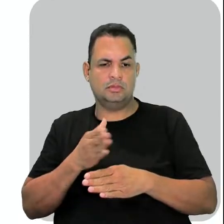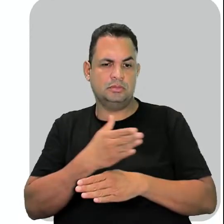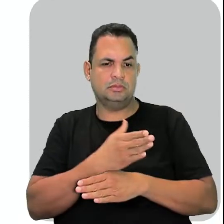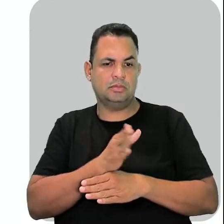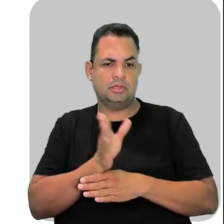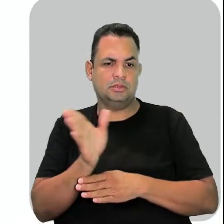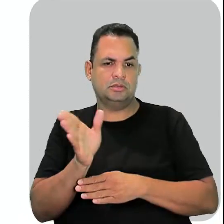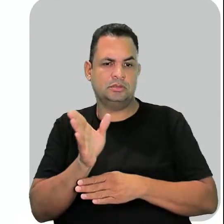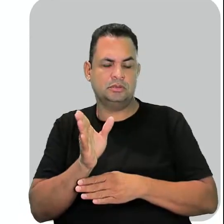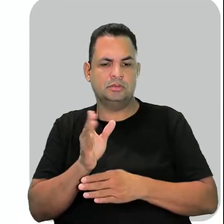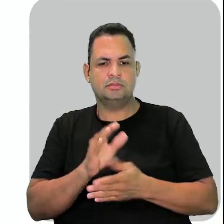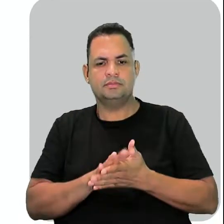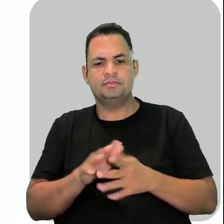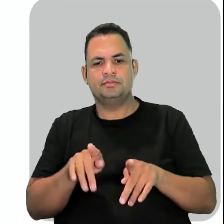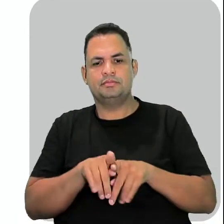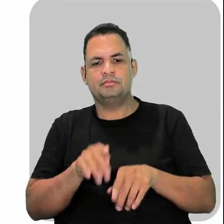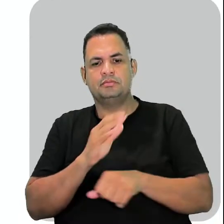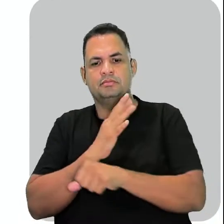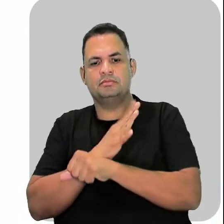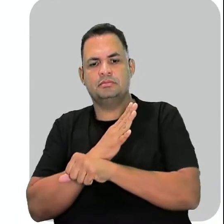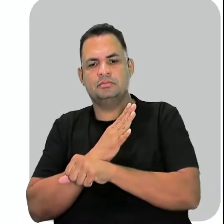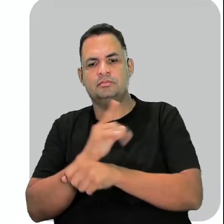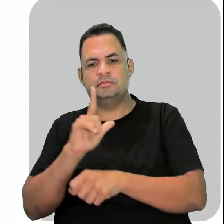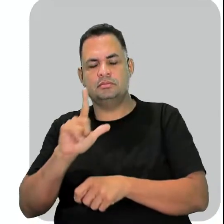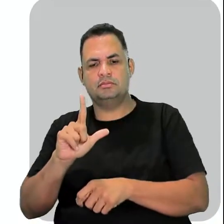direita, e esse aqui é o ácido